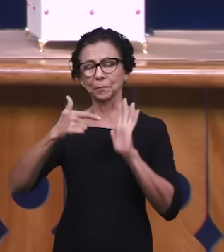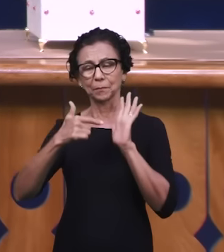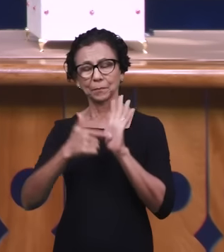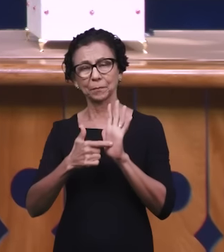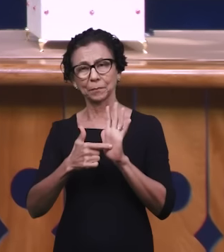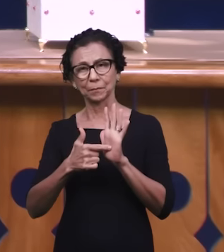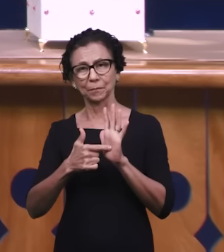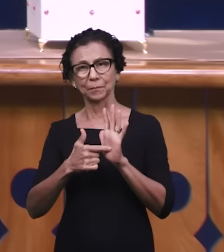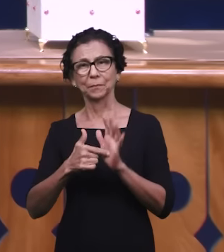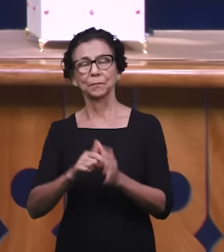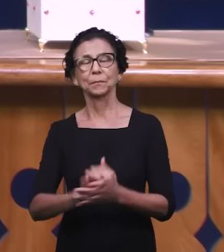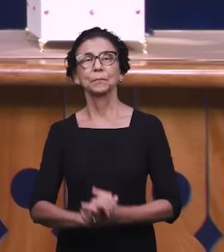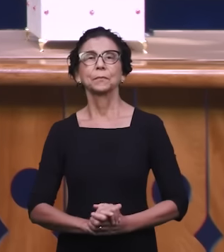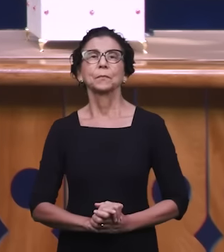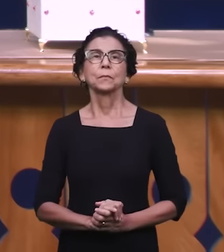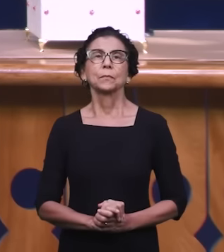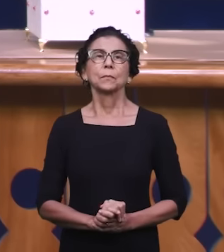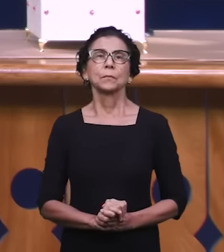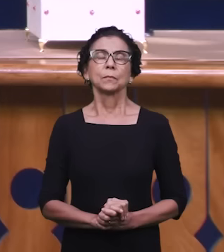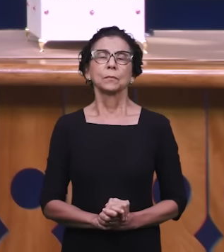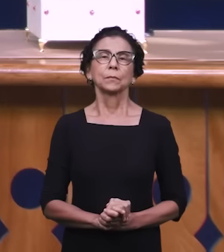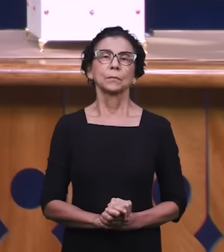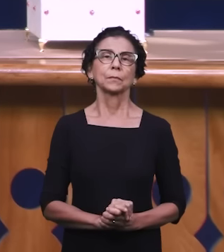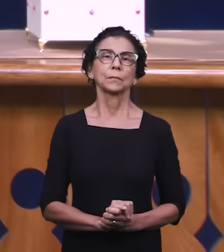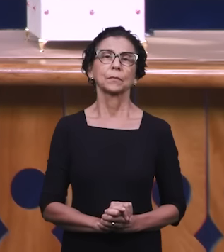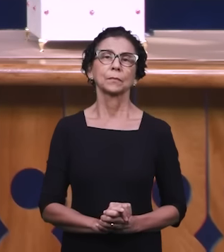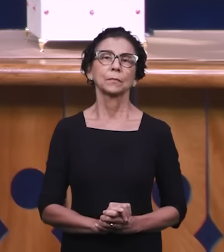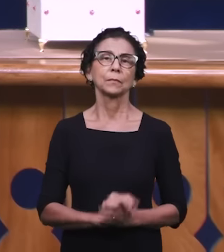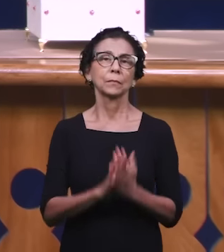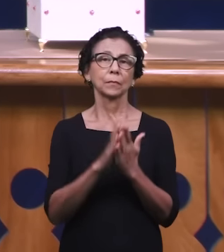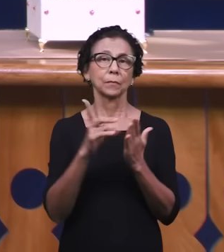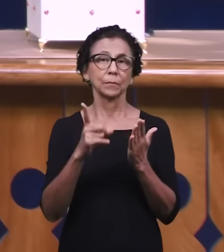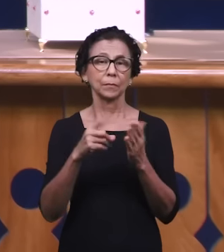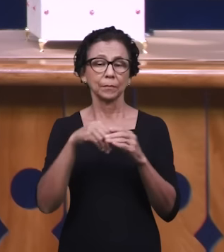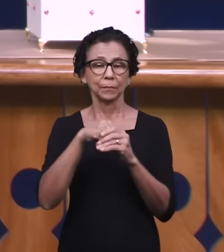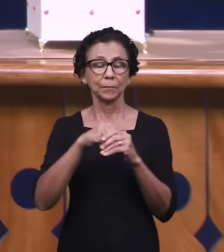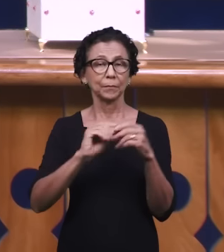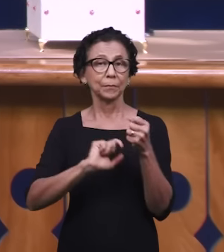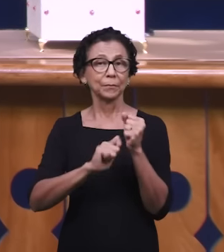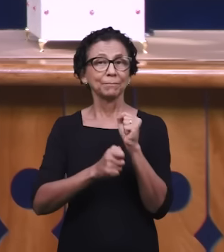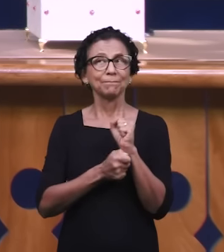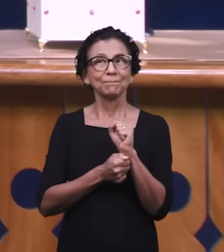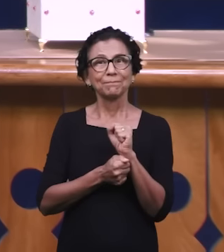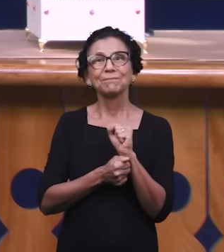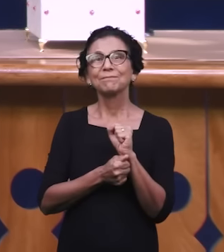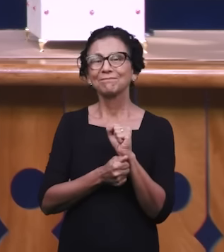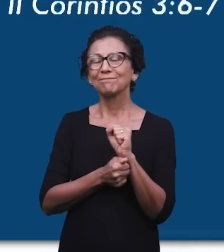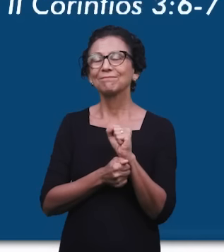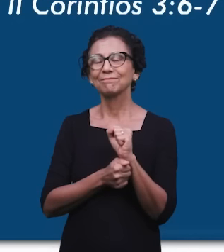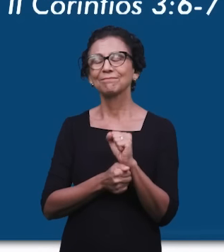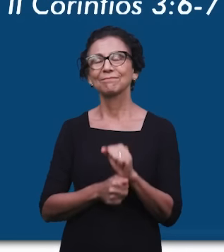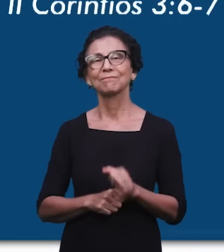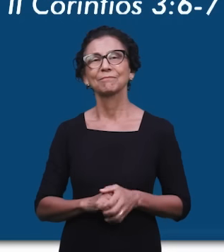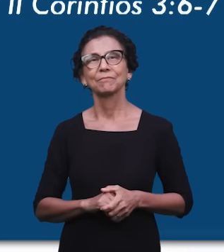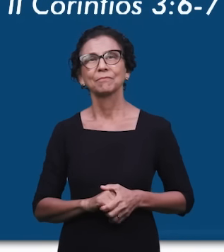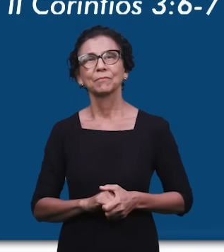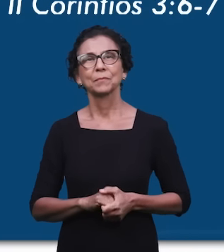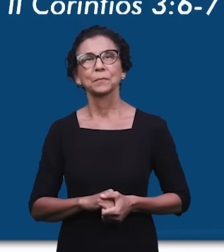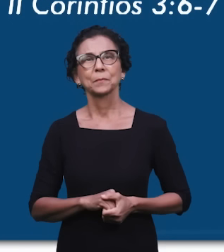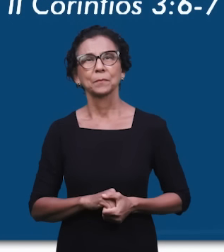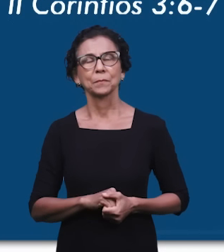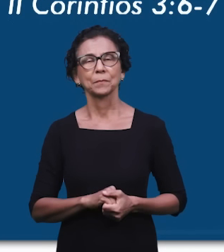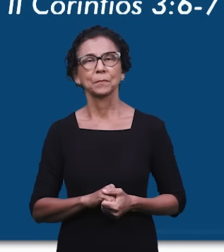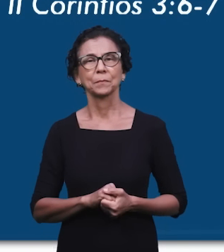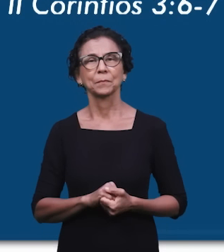ela tem um mistério que está encoberto por ela. A palavra nos fala, a própria Bíblia nos